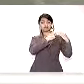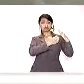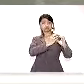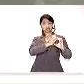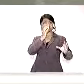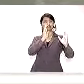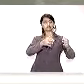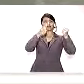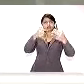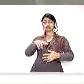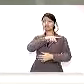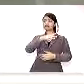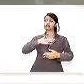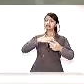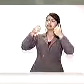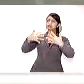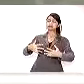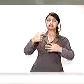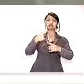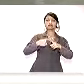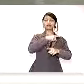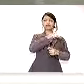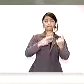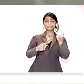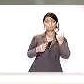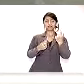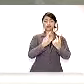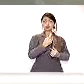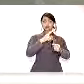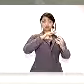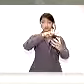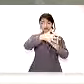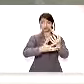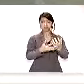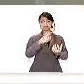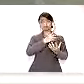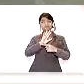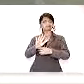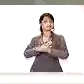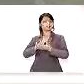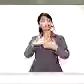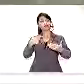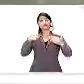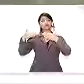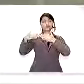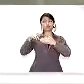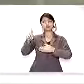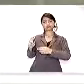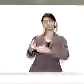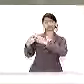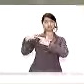Dad pelo regime adotado por preço unitário globais a lei não facultou eu acompanho os órgãos da